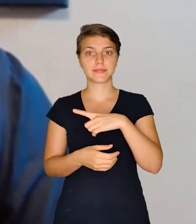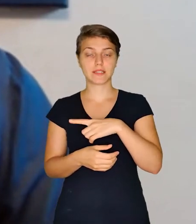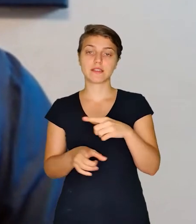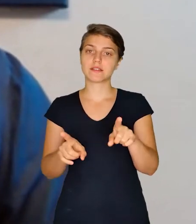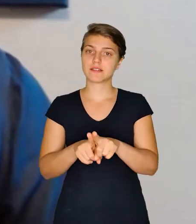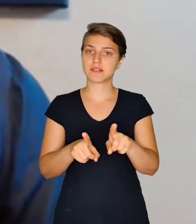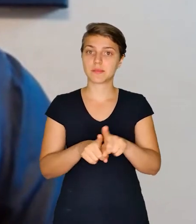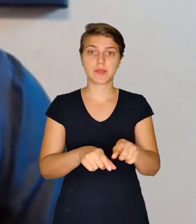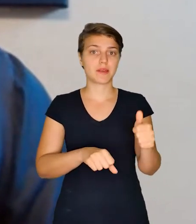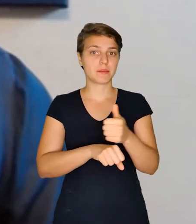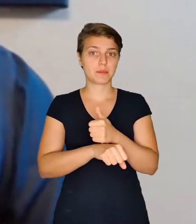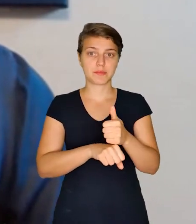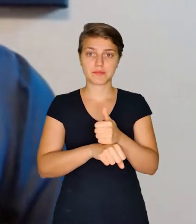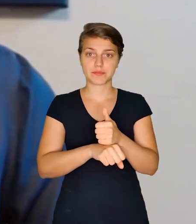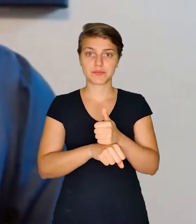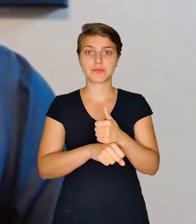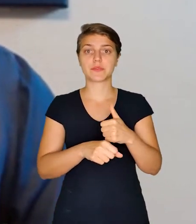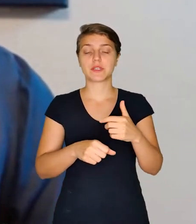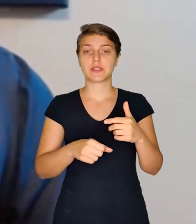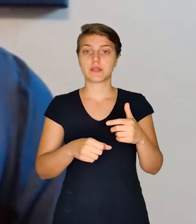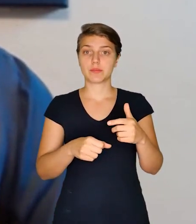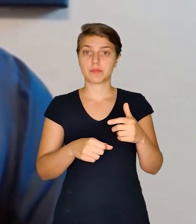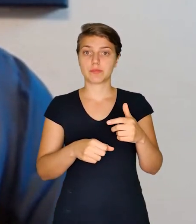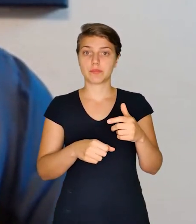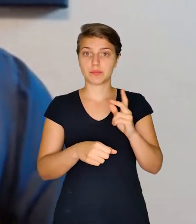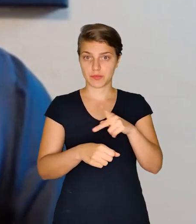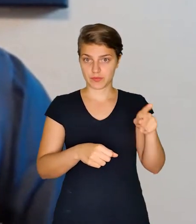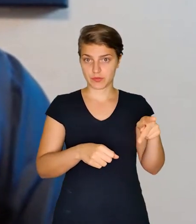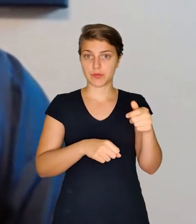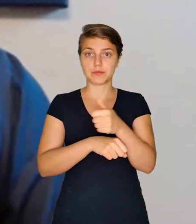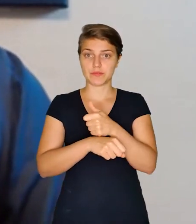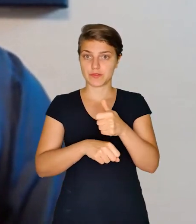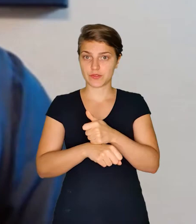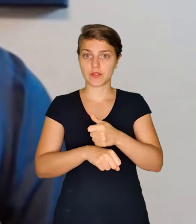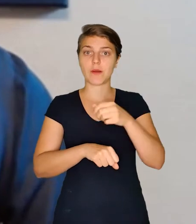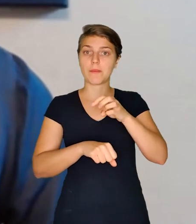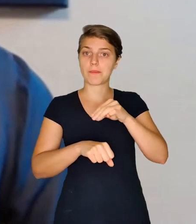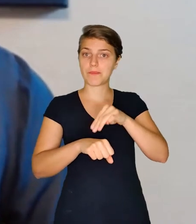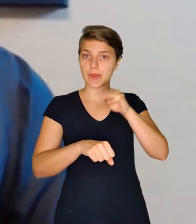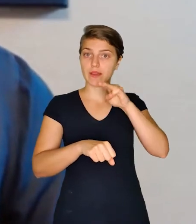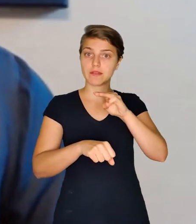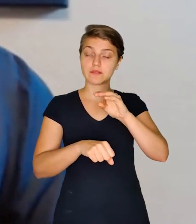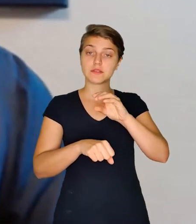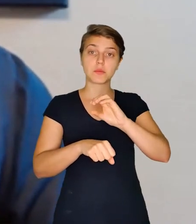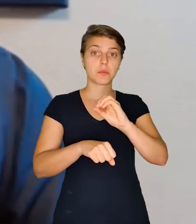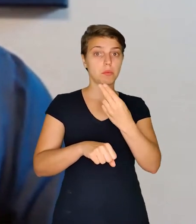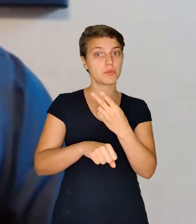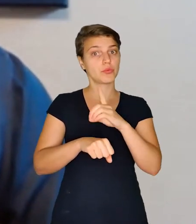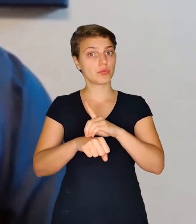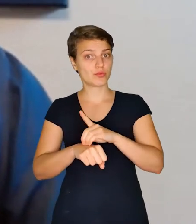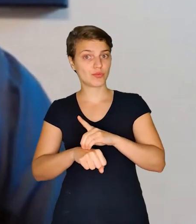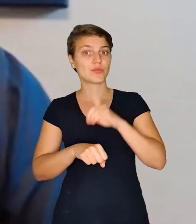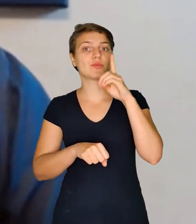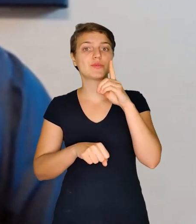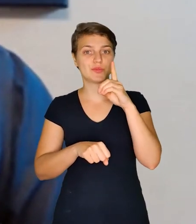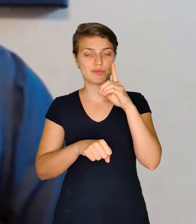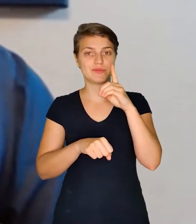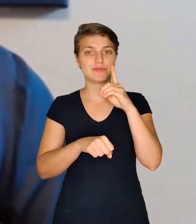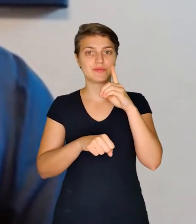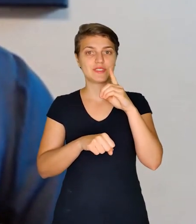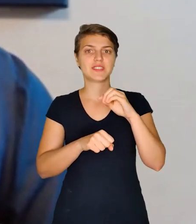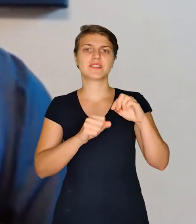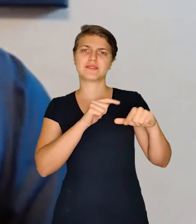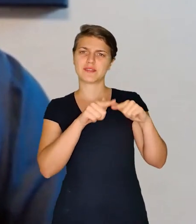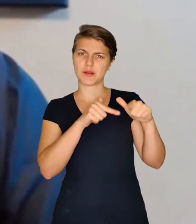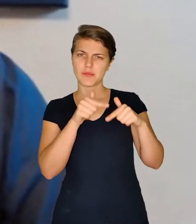é composto por mestres e doutores com vasta experiência industrial, os quais atuam direta ou indiretamente